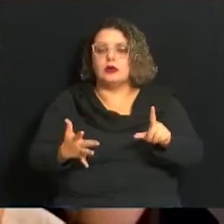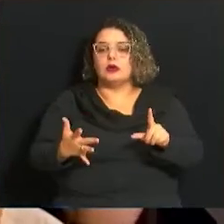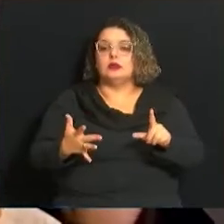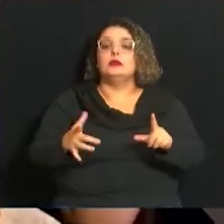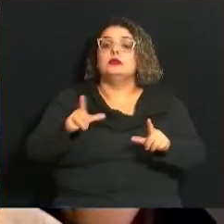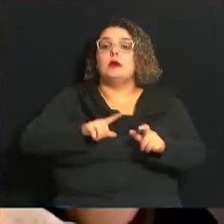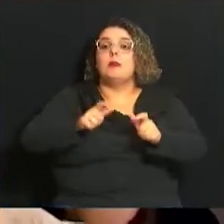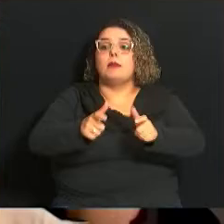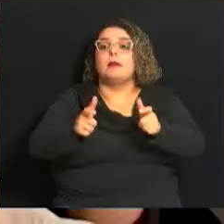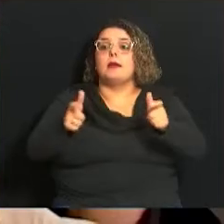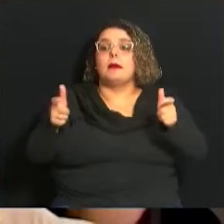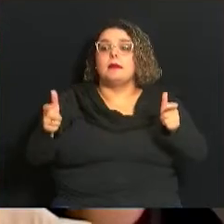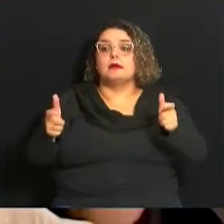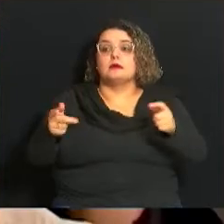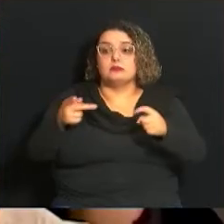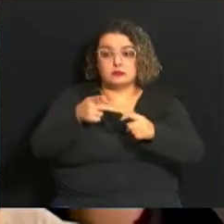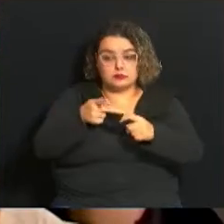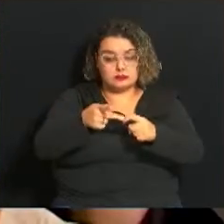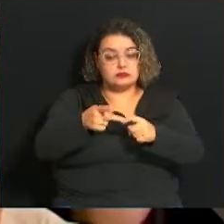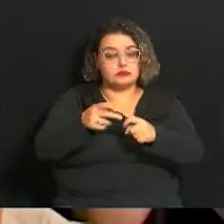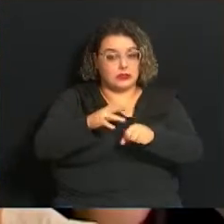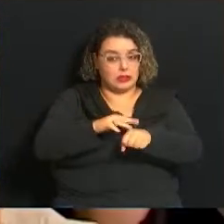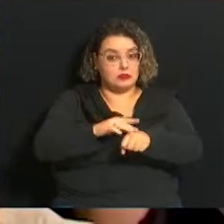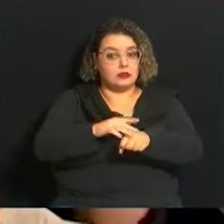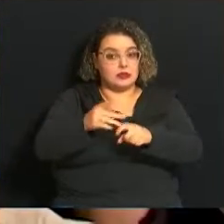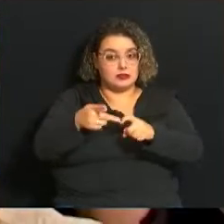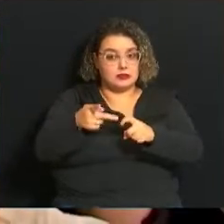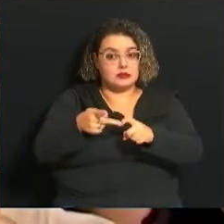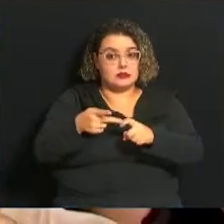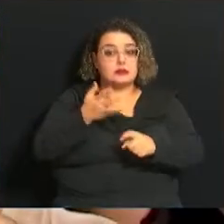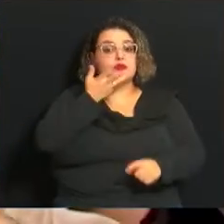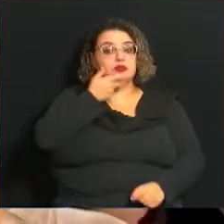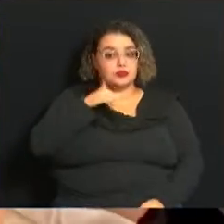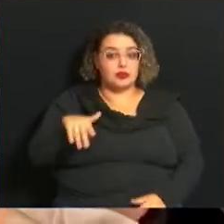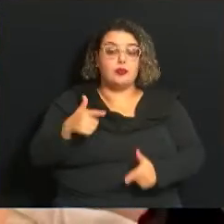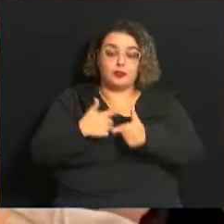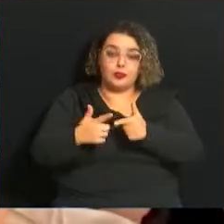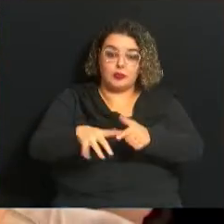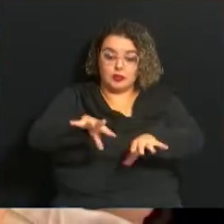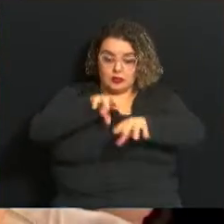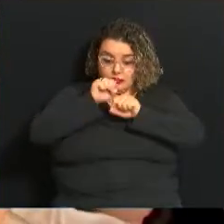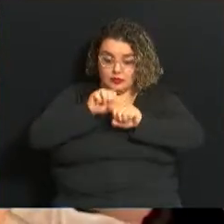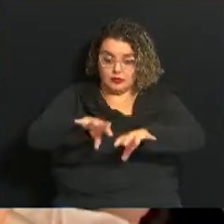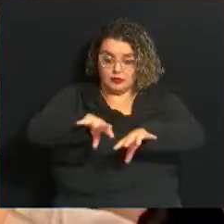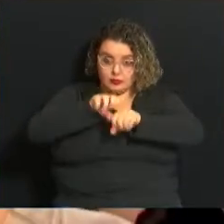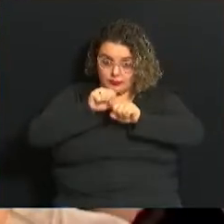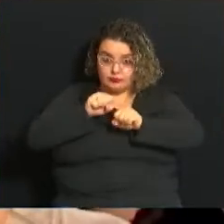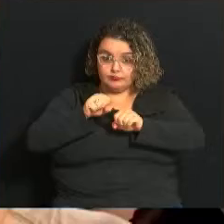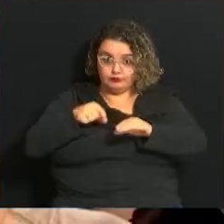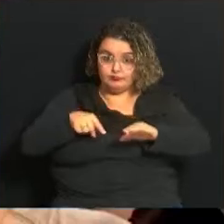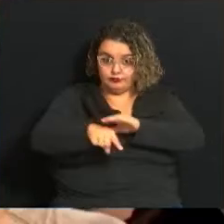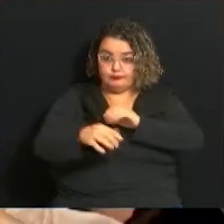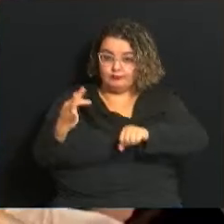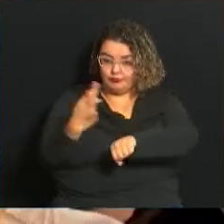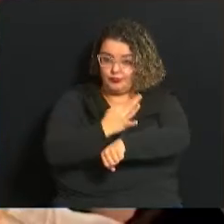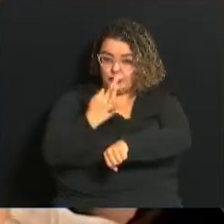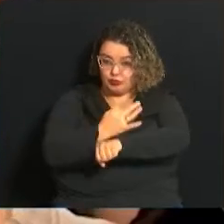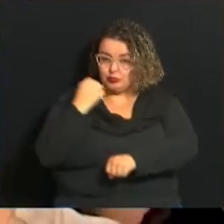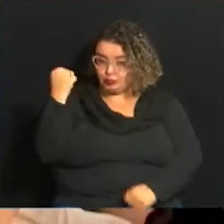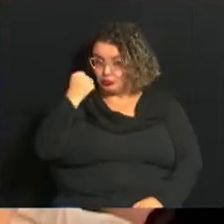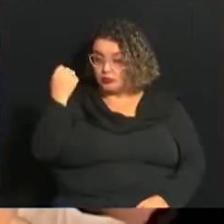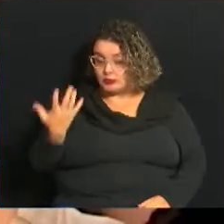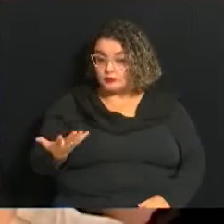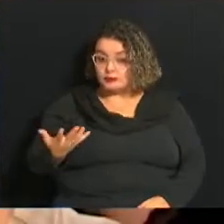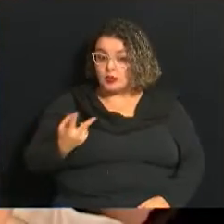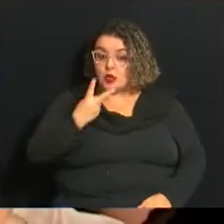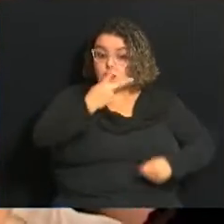de pediátricos, e principalmente casos respiratórios, síndromes respiratórias. O que nós observamos também é que com os 2 anos